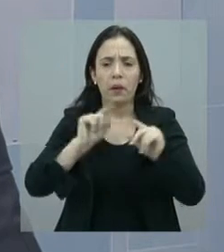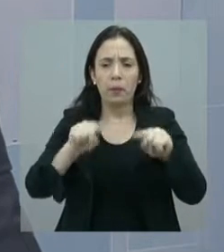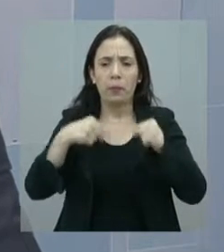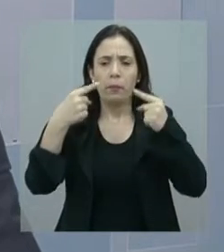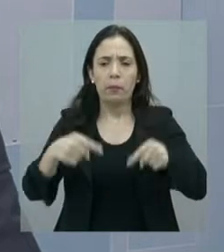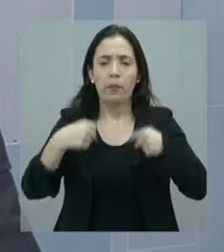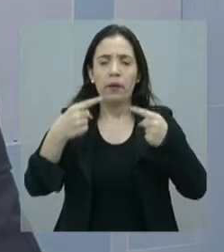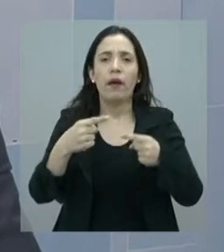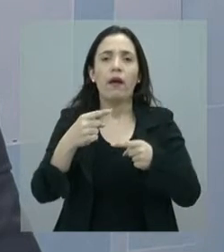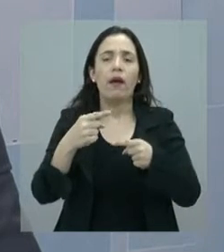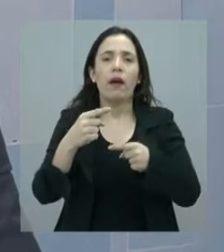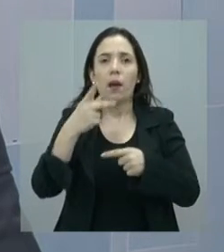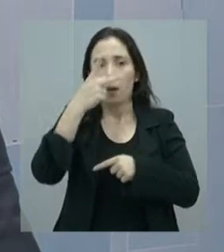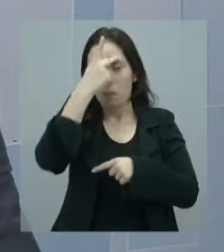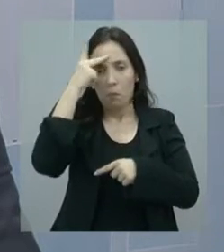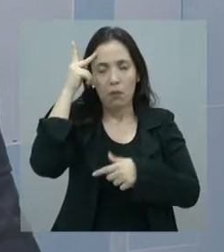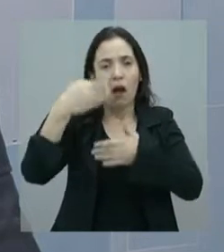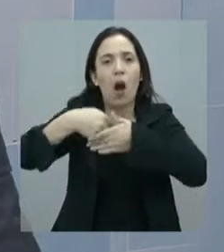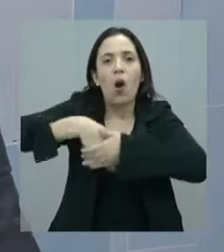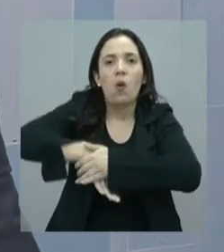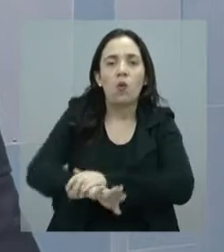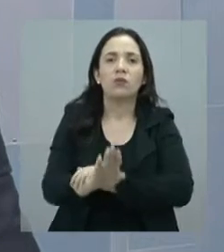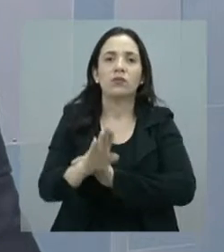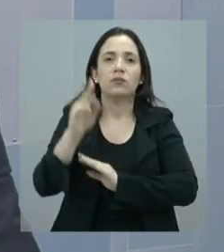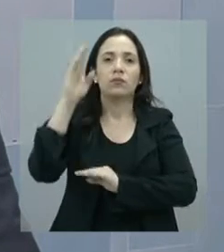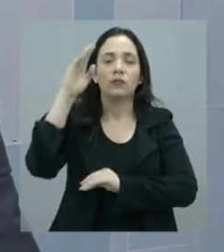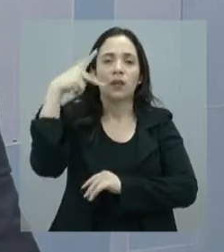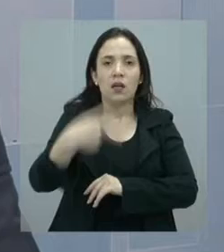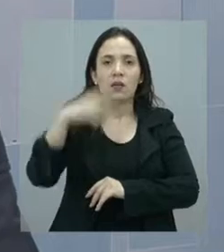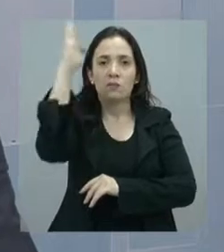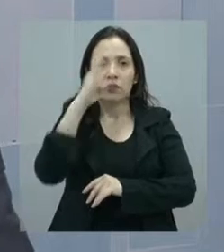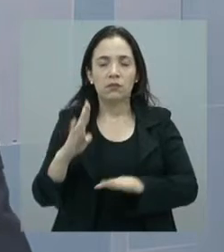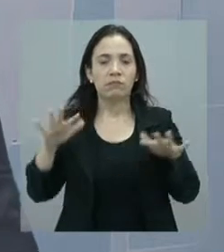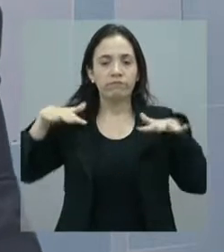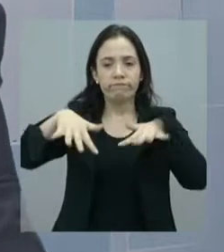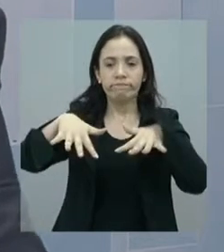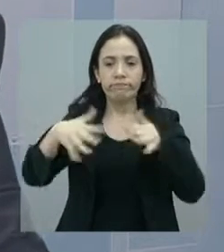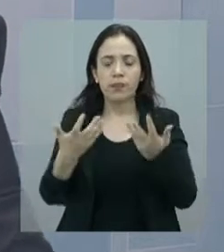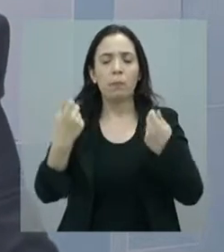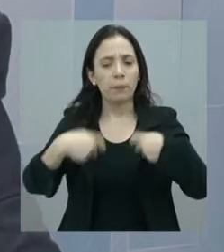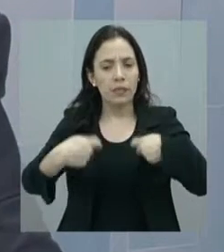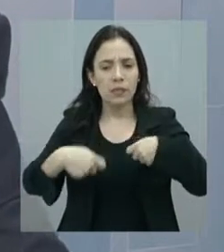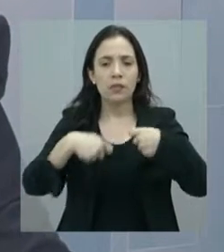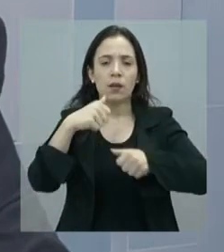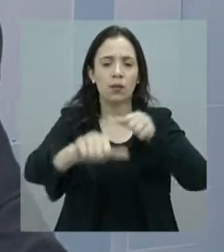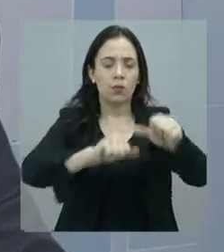exemplo para o país. Acho que o legislativo deve repetir, porque um legislativo todo novo, ele não tem condição